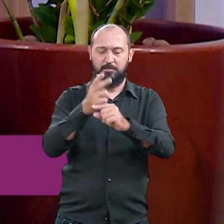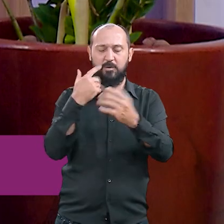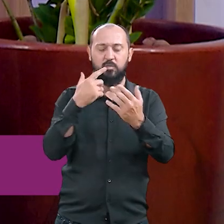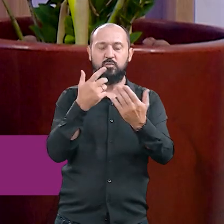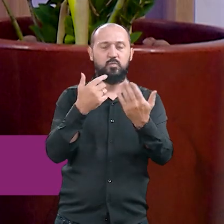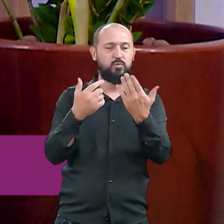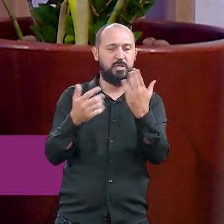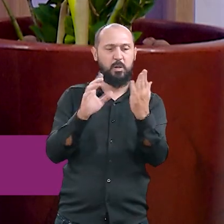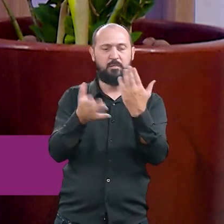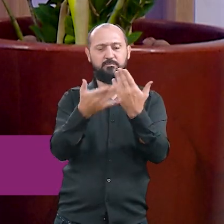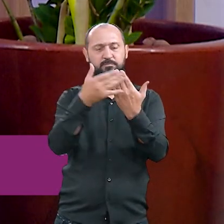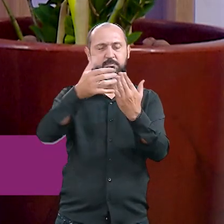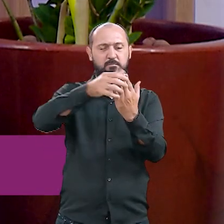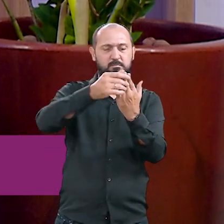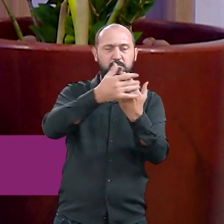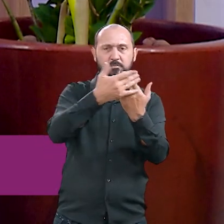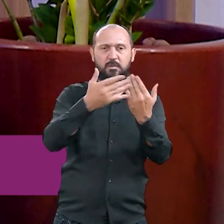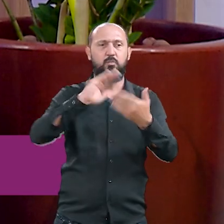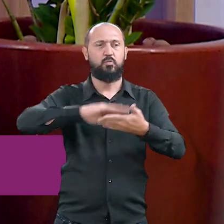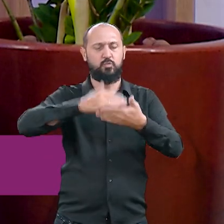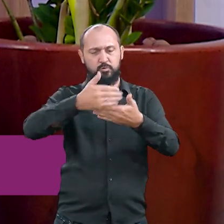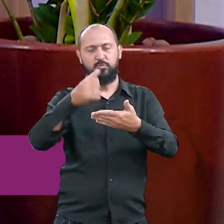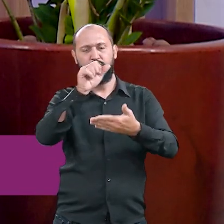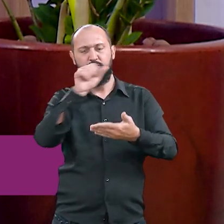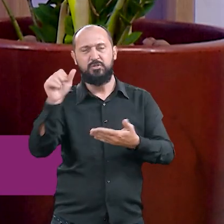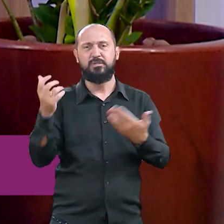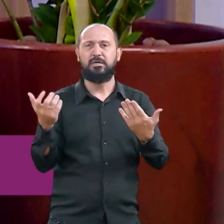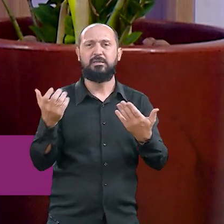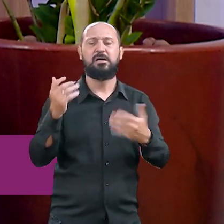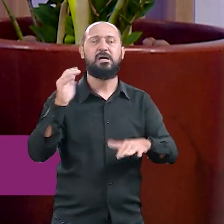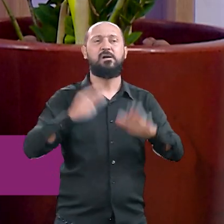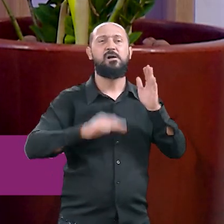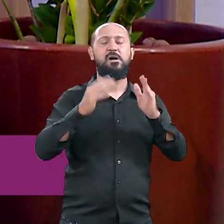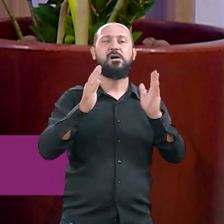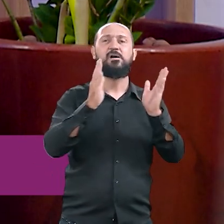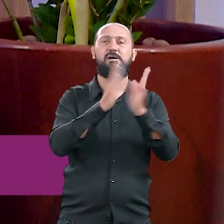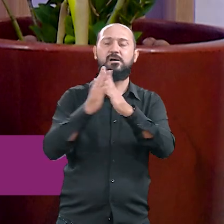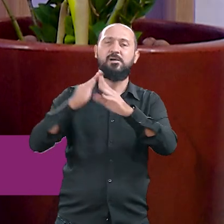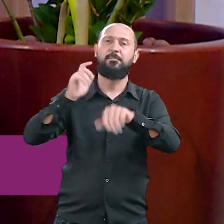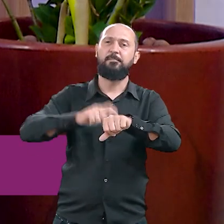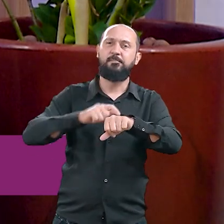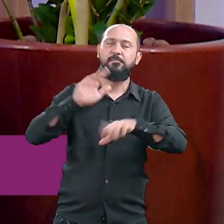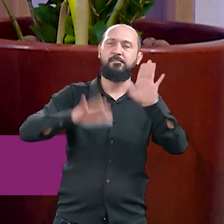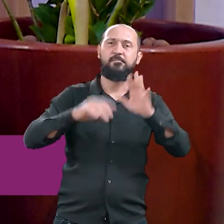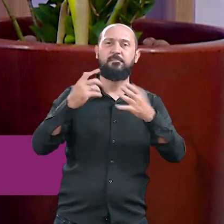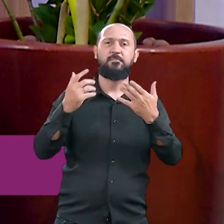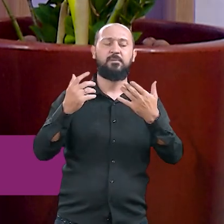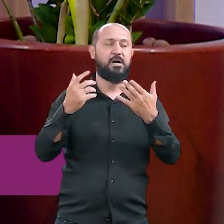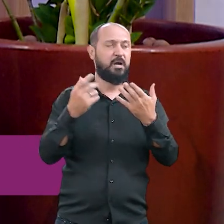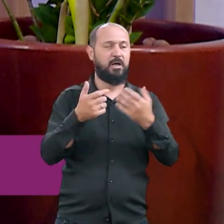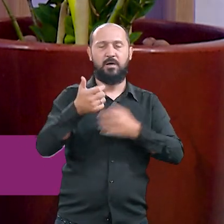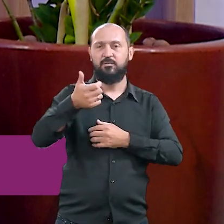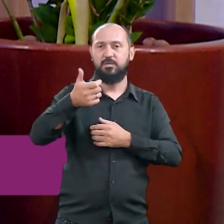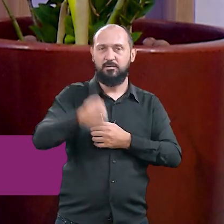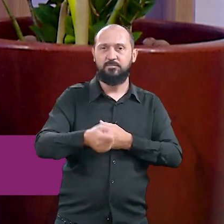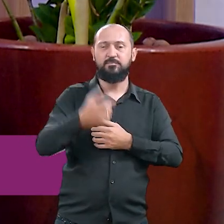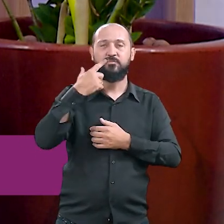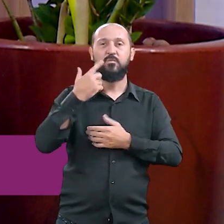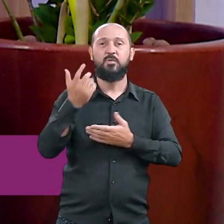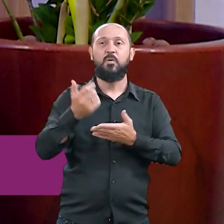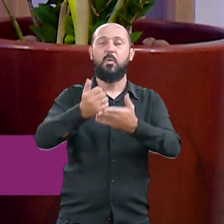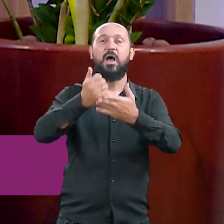bem esclarecidas, estudadas, que nós conhecemos, fazem isso constantemente por conta dessas mensagens que chegam